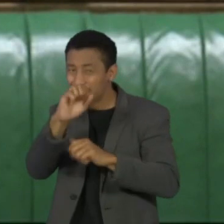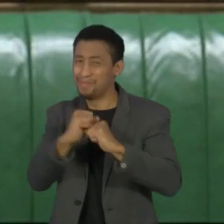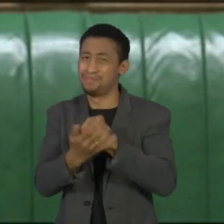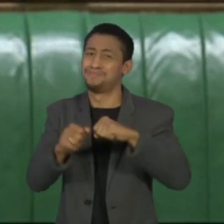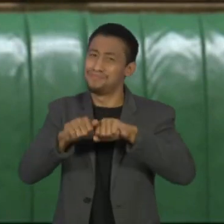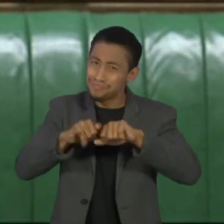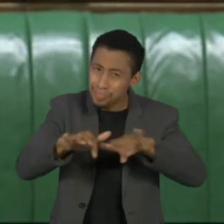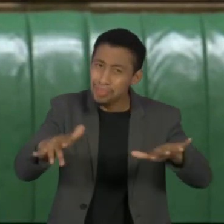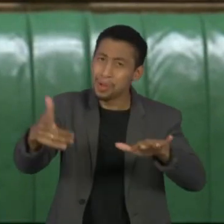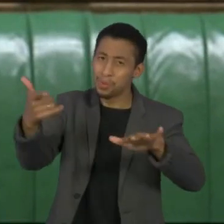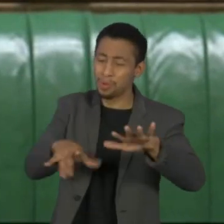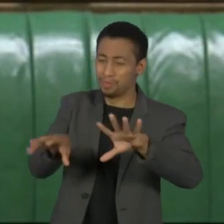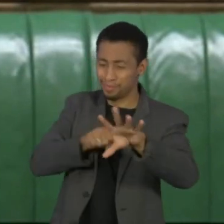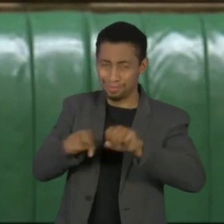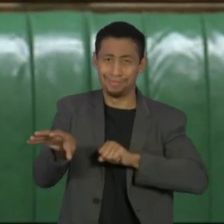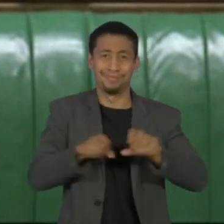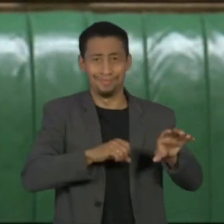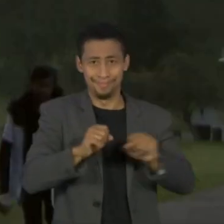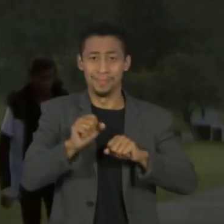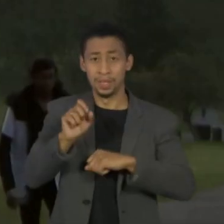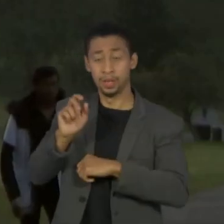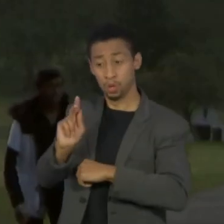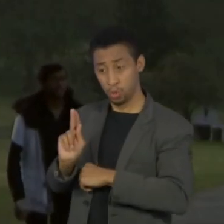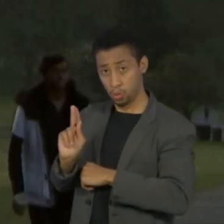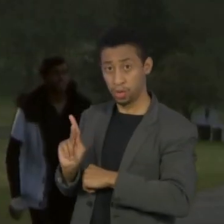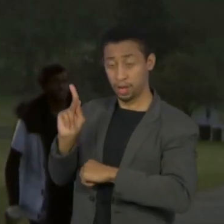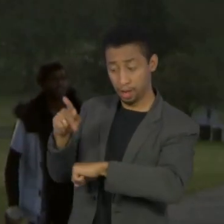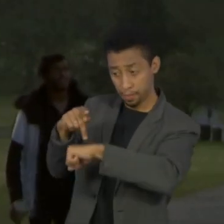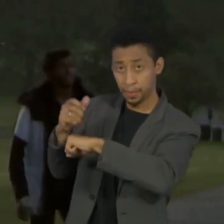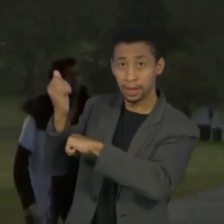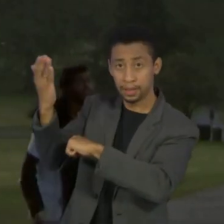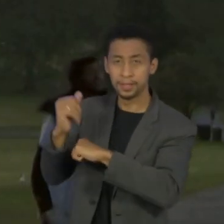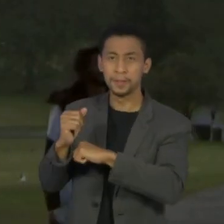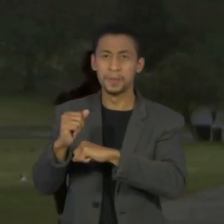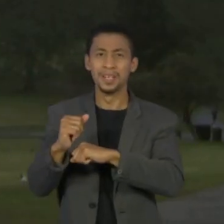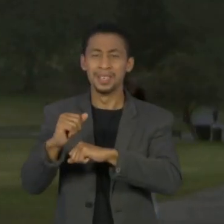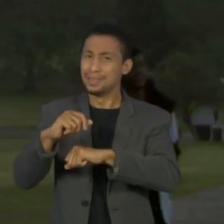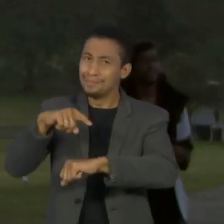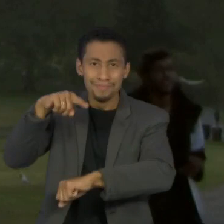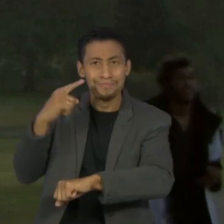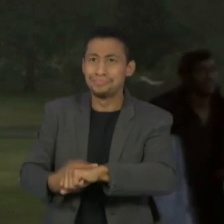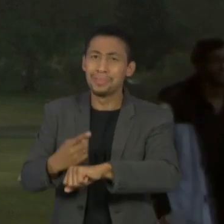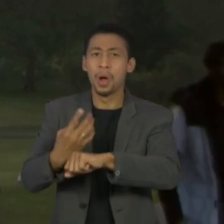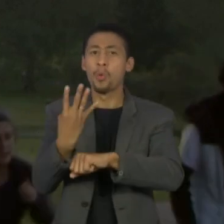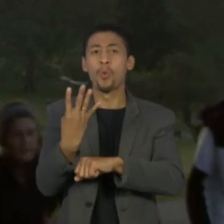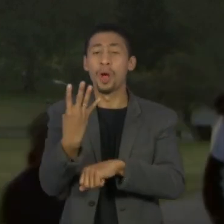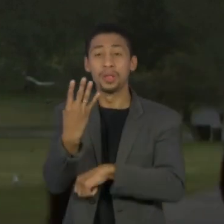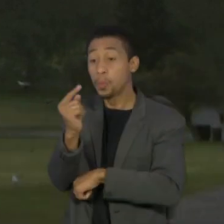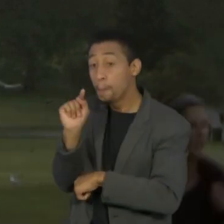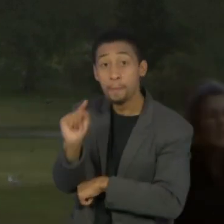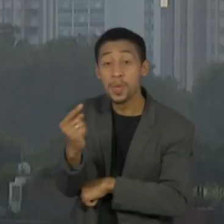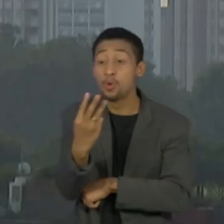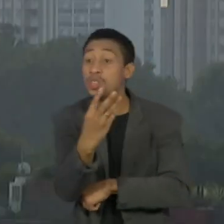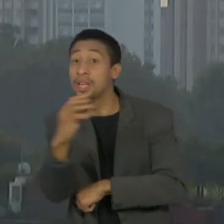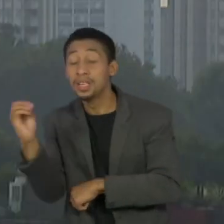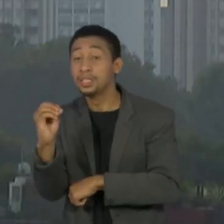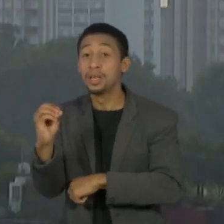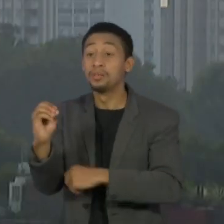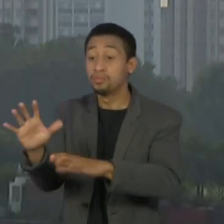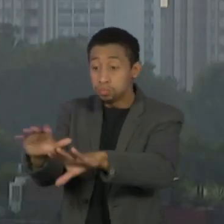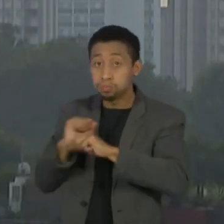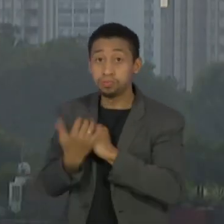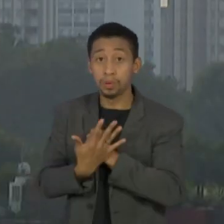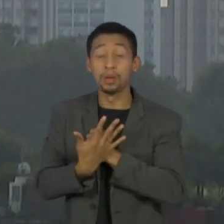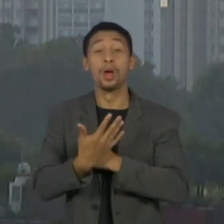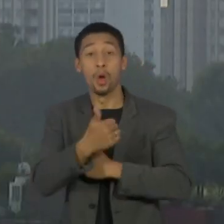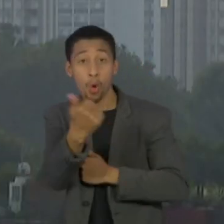de infecções do coronavírus no Reino Unido. O país registrou mais de 4.300 novos casos e 11 mortes